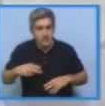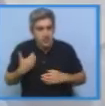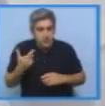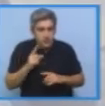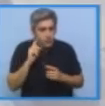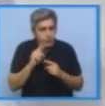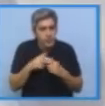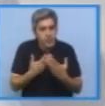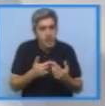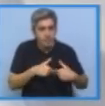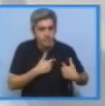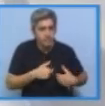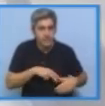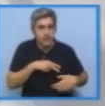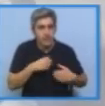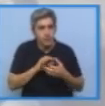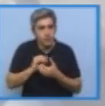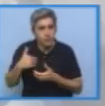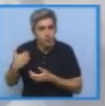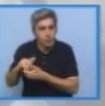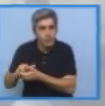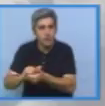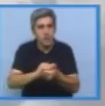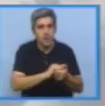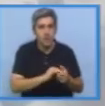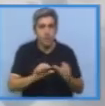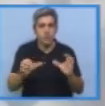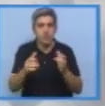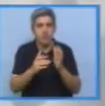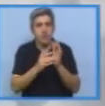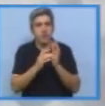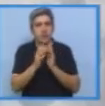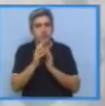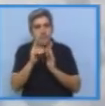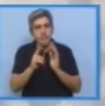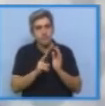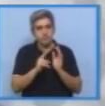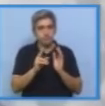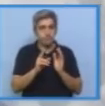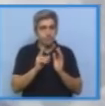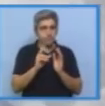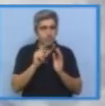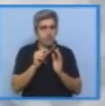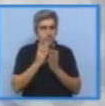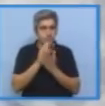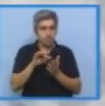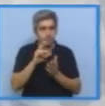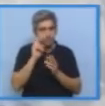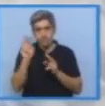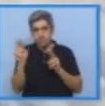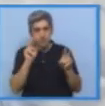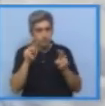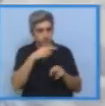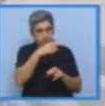acho que é este o sentido também da solidariedade da comunidade cristã, que não se resume só a um local, mas que também olha para os outros locais